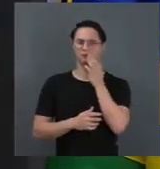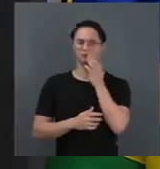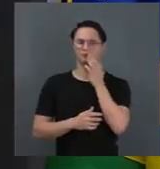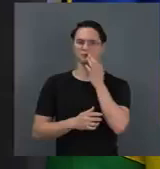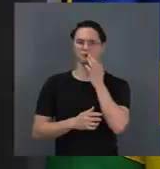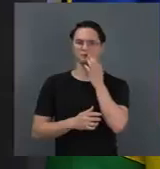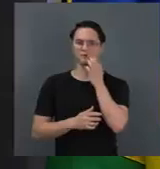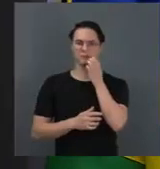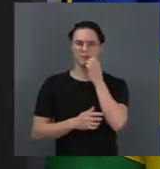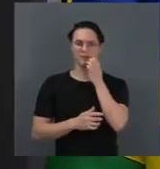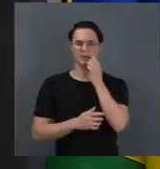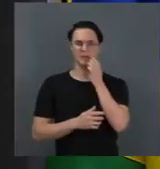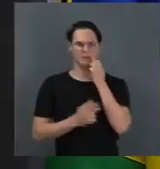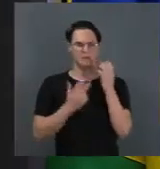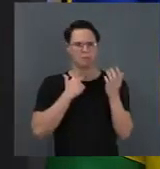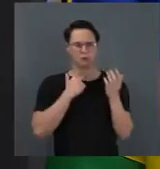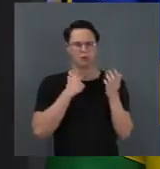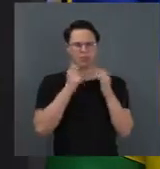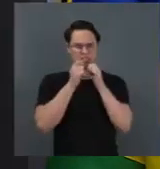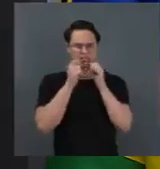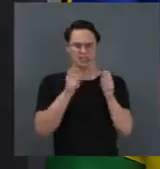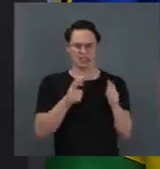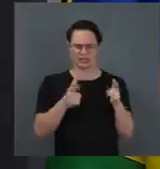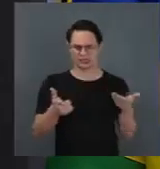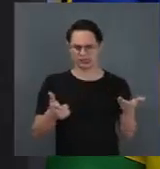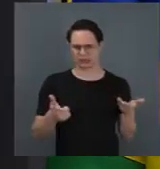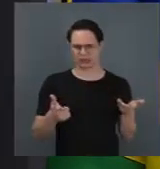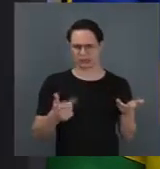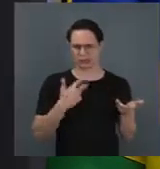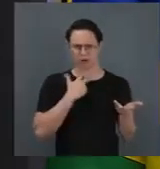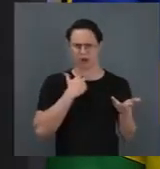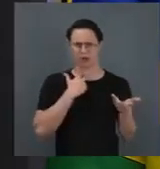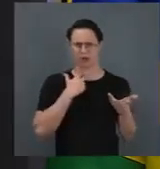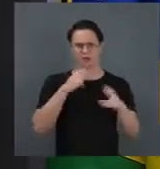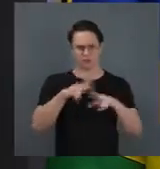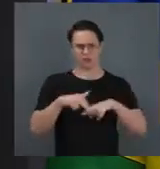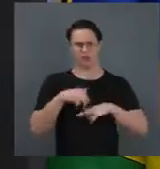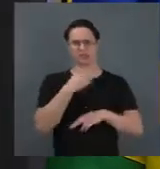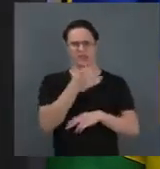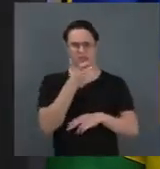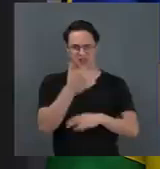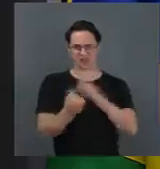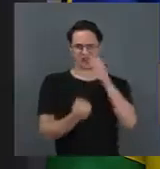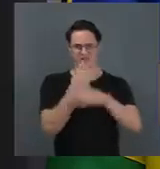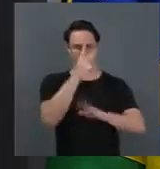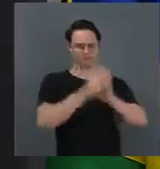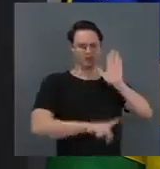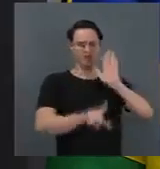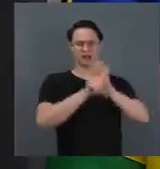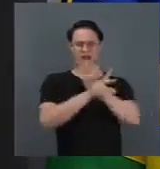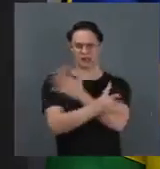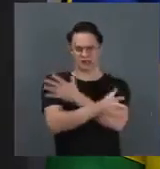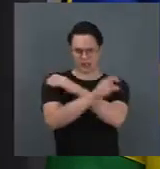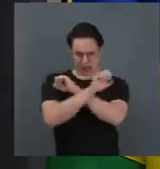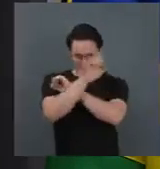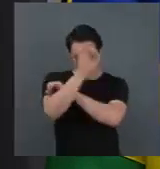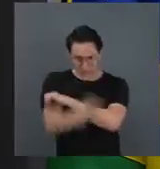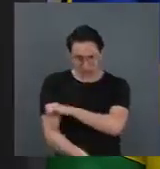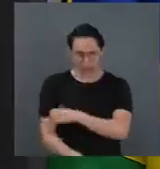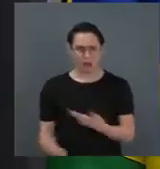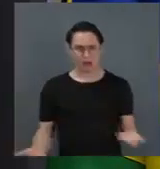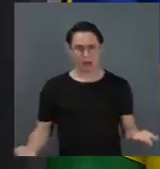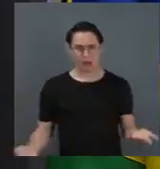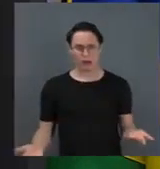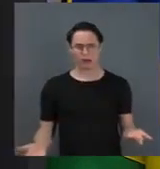Não pode mais criticar. É isso. É por isso que querem esse PL da censura a todo custo. Não